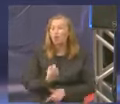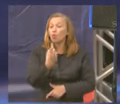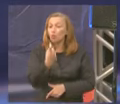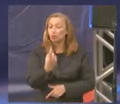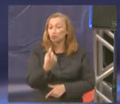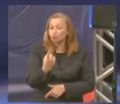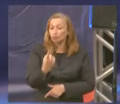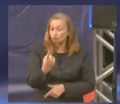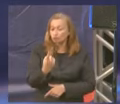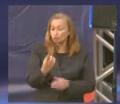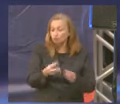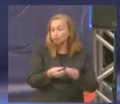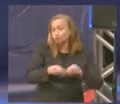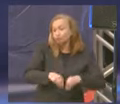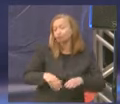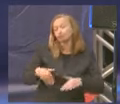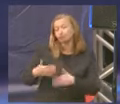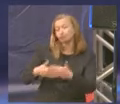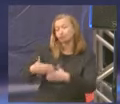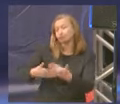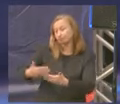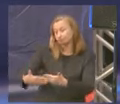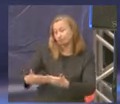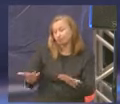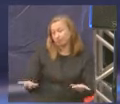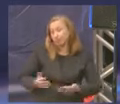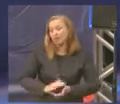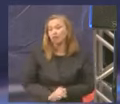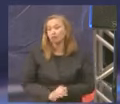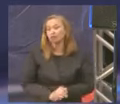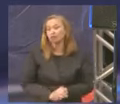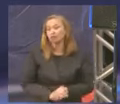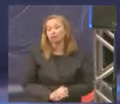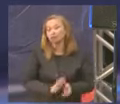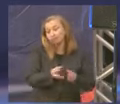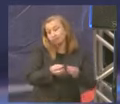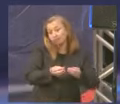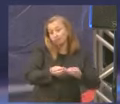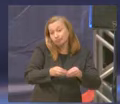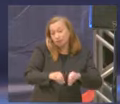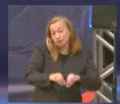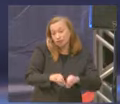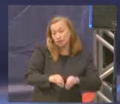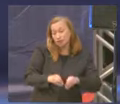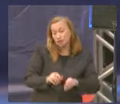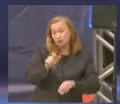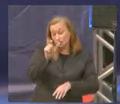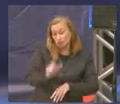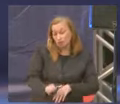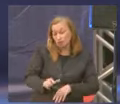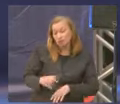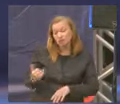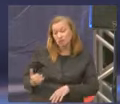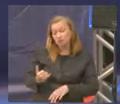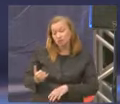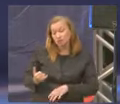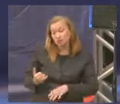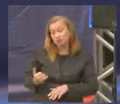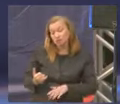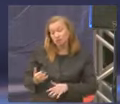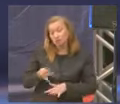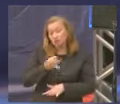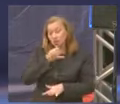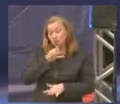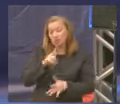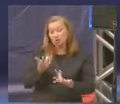Quer dizer, não é a única vítima desse processo, mas é uma vítima bastante relevante desse processo, porque é em cima dele que há a ideia